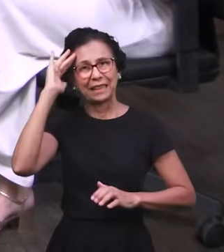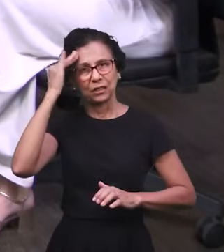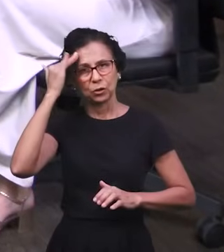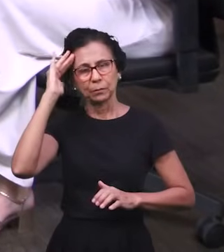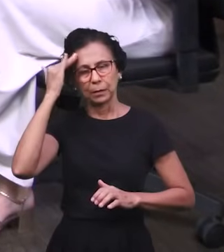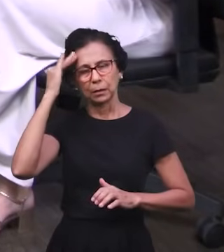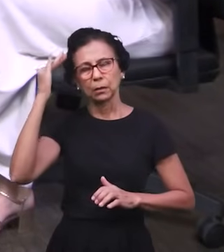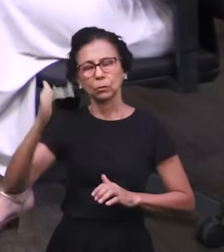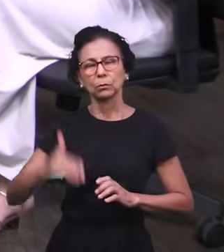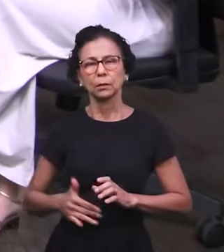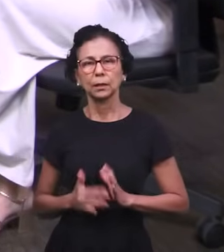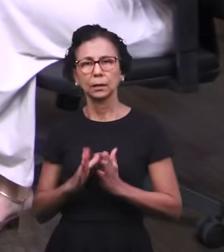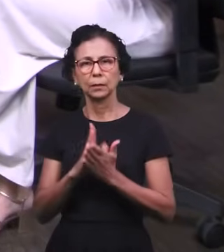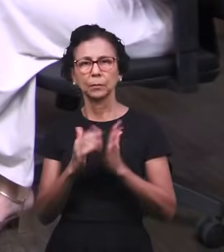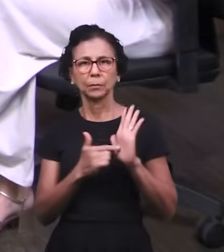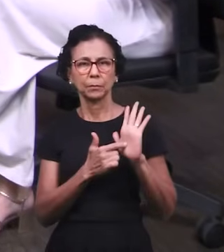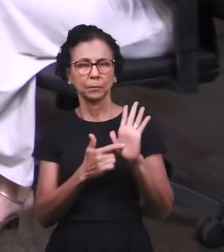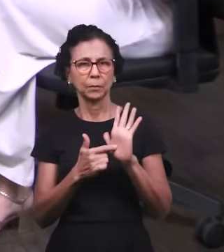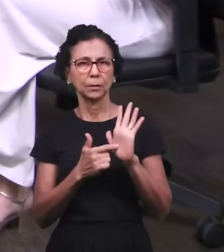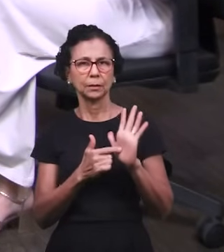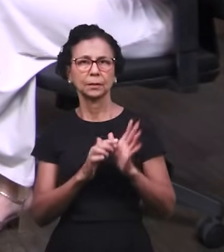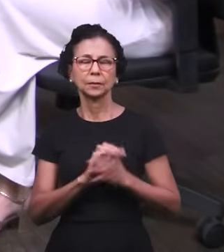no templo, só Simeão e Ana,